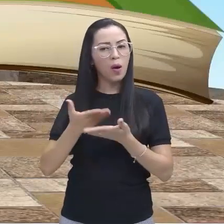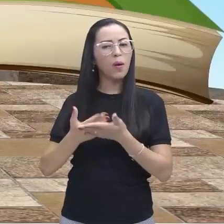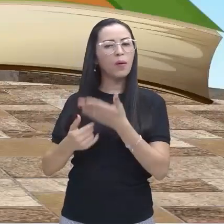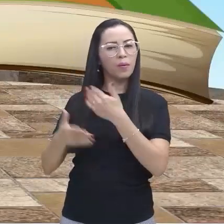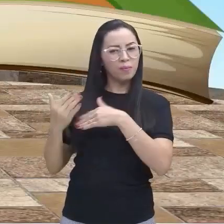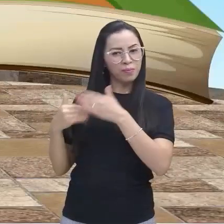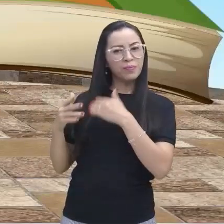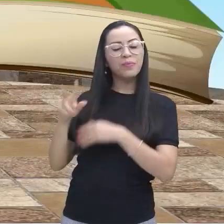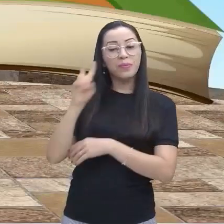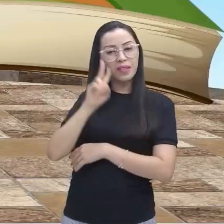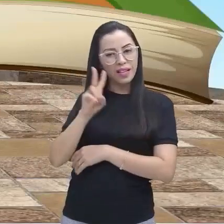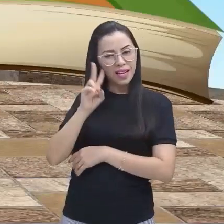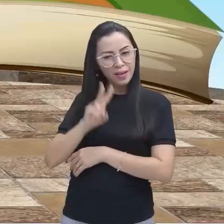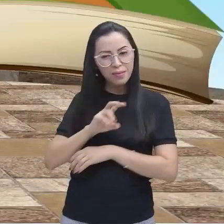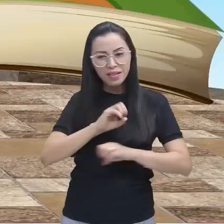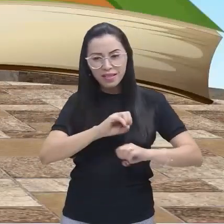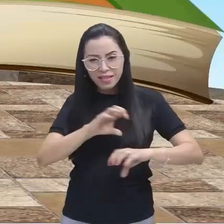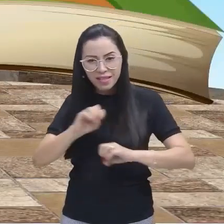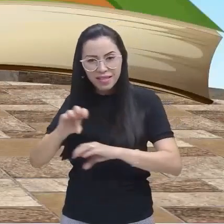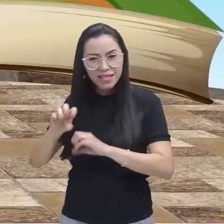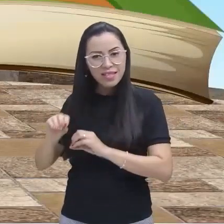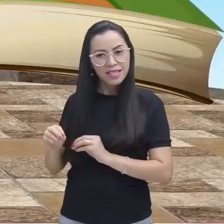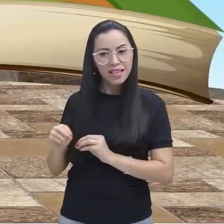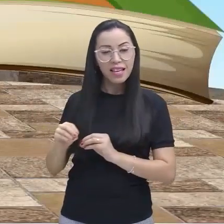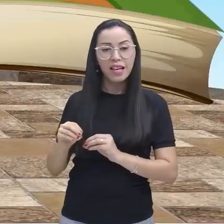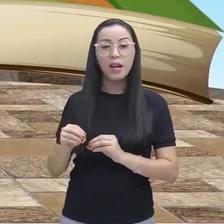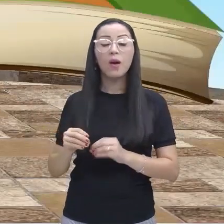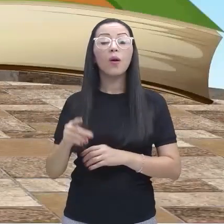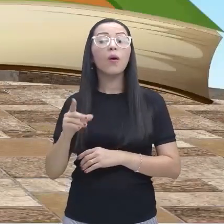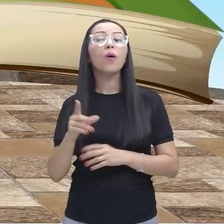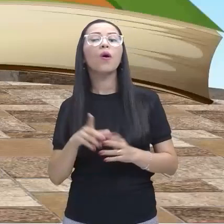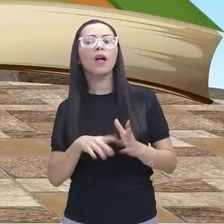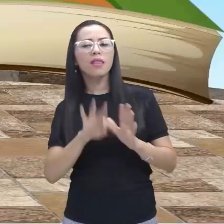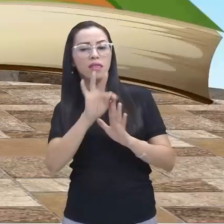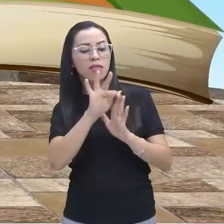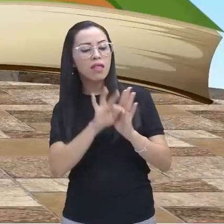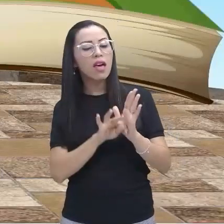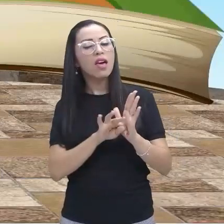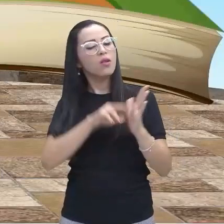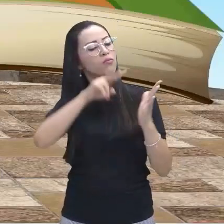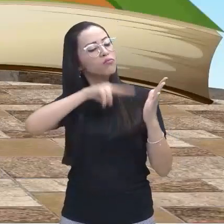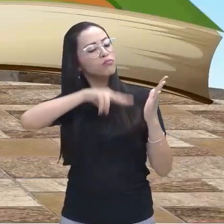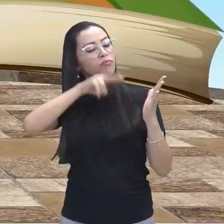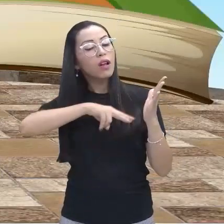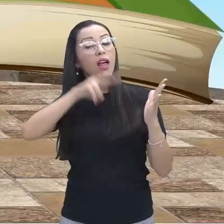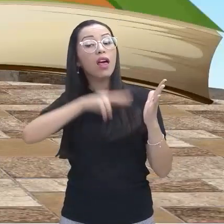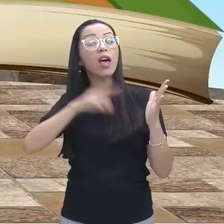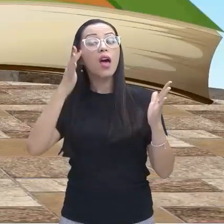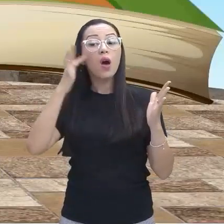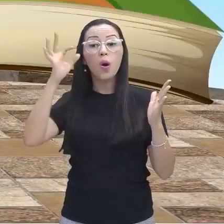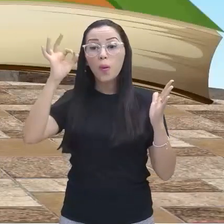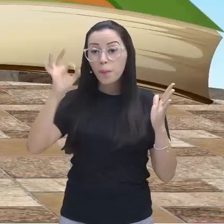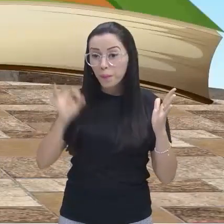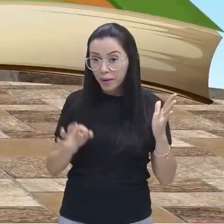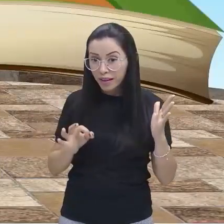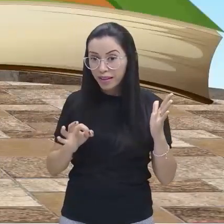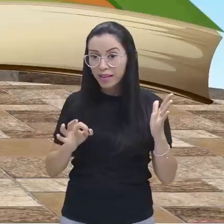deveríamos aprender, que seria compreensão de leituras de história. Sempre que